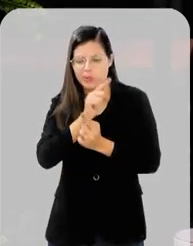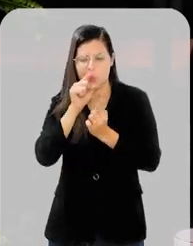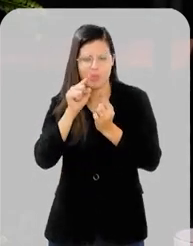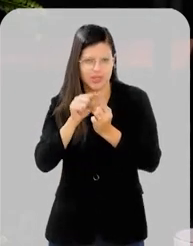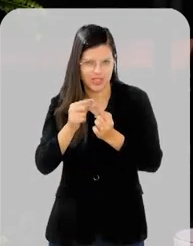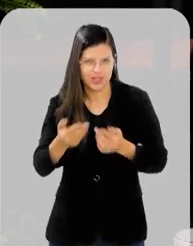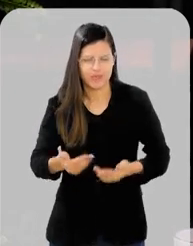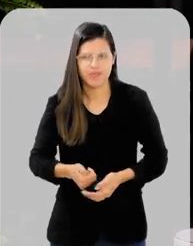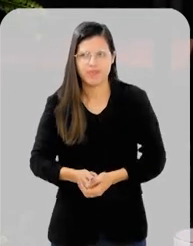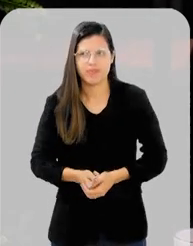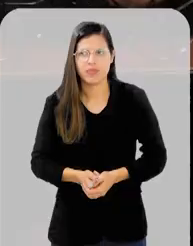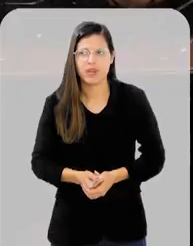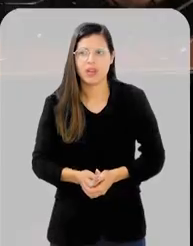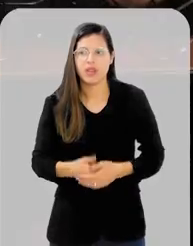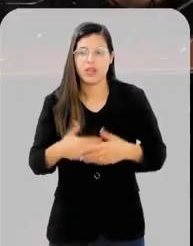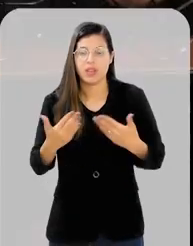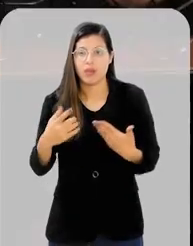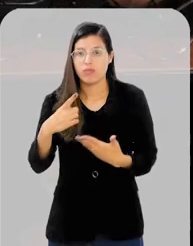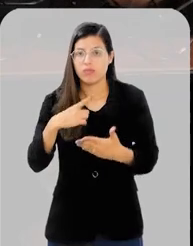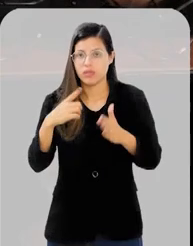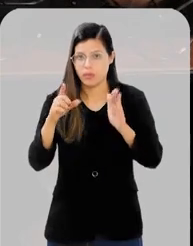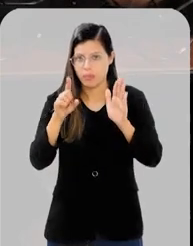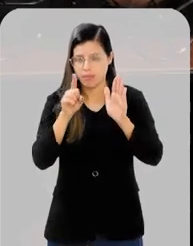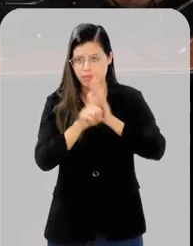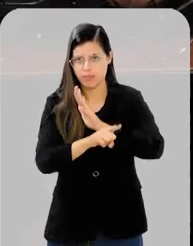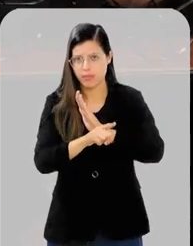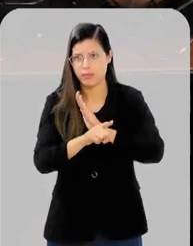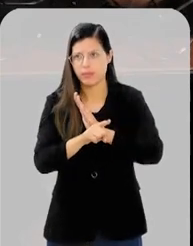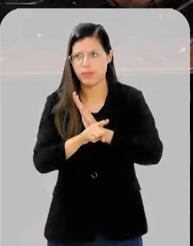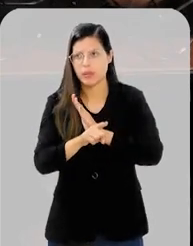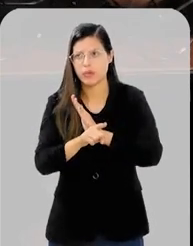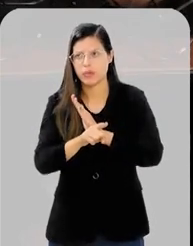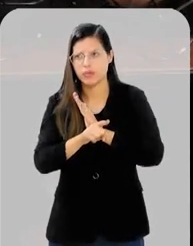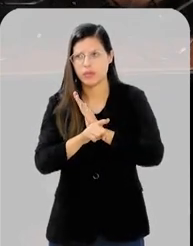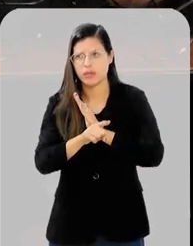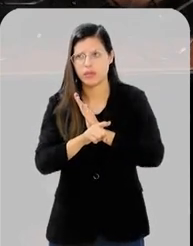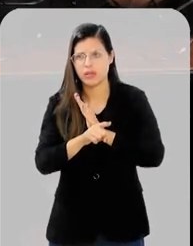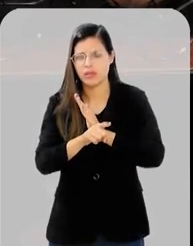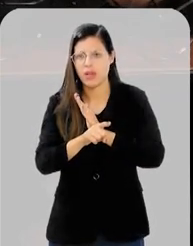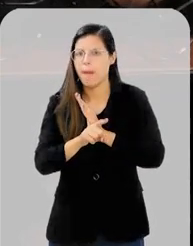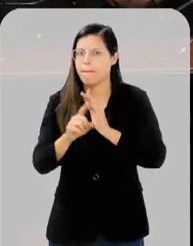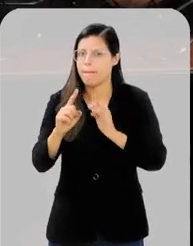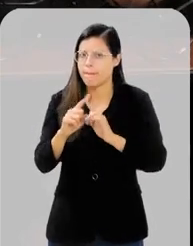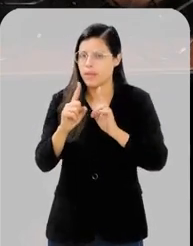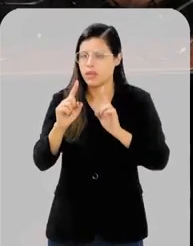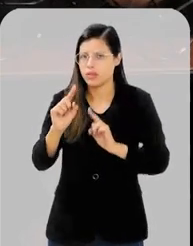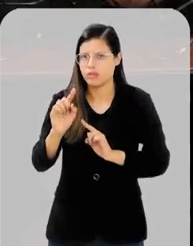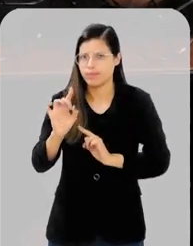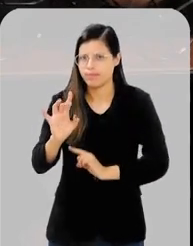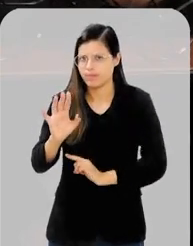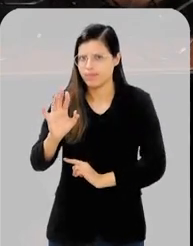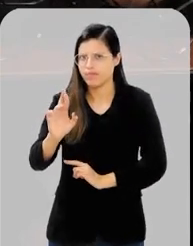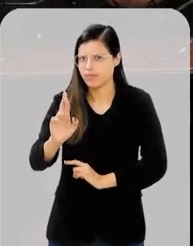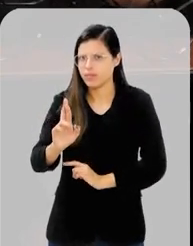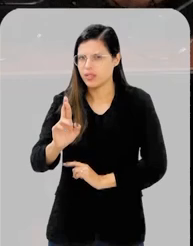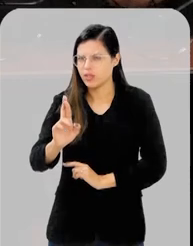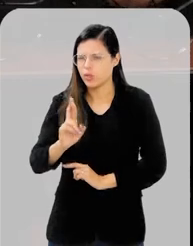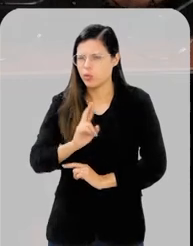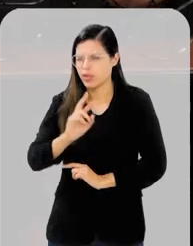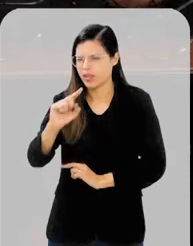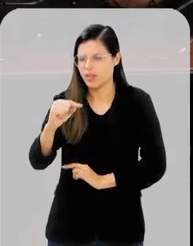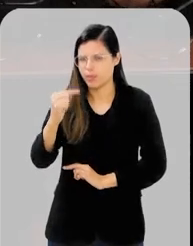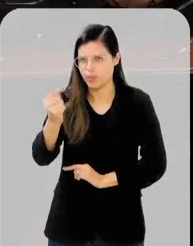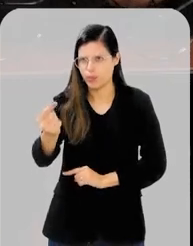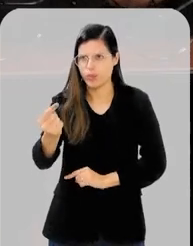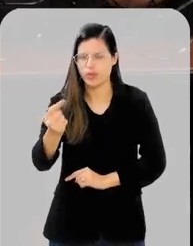Ret intenção Então eu tenho uma pergunta a te fazer mas você só vai responder